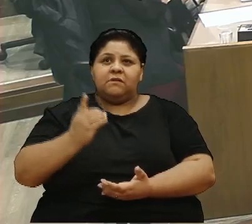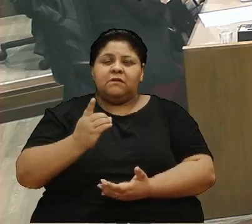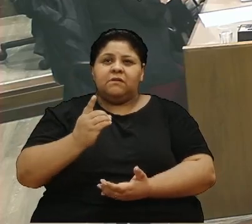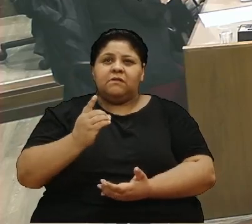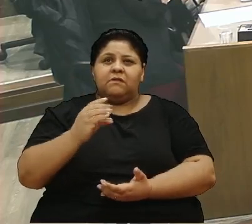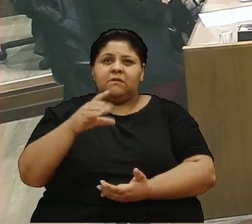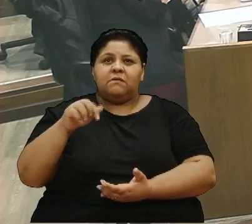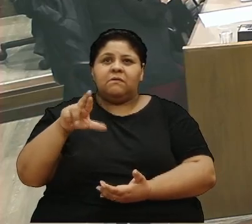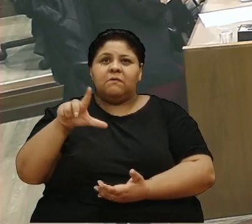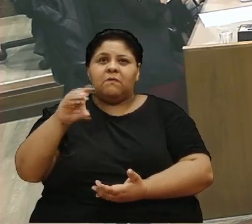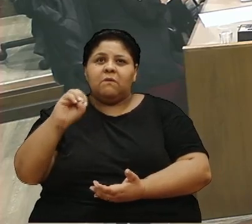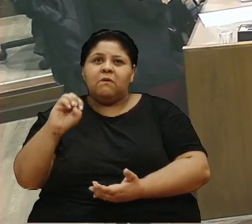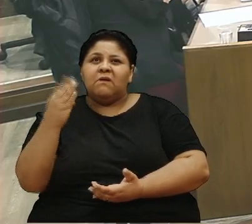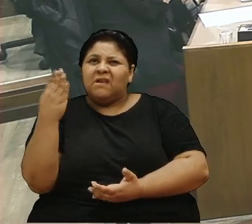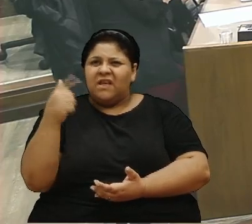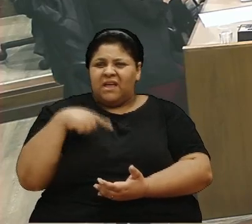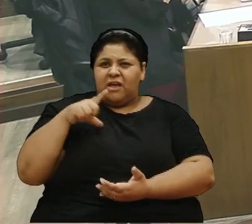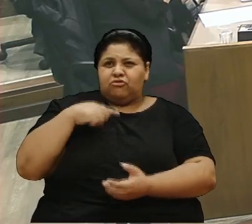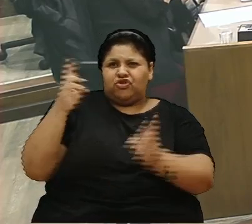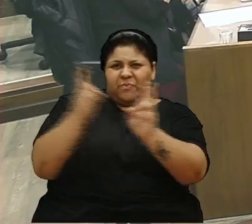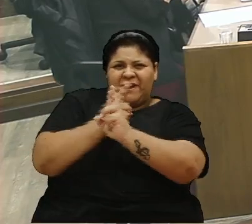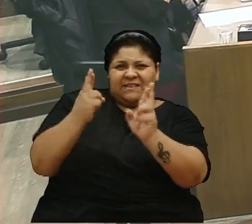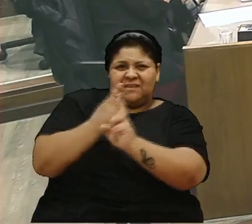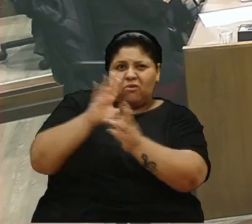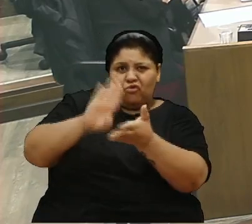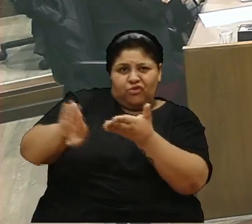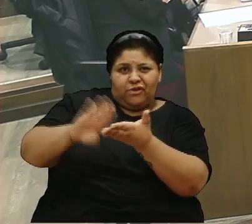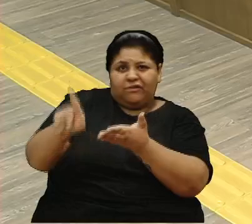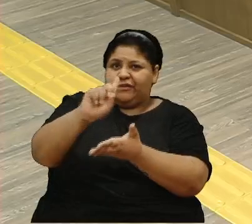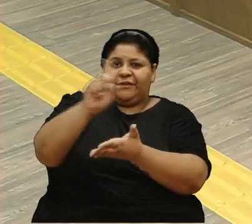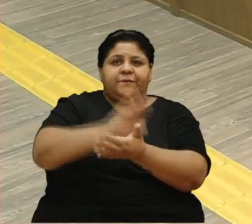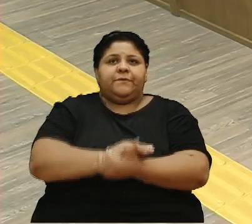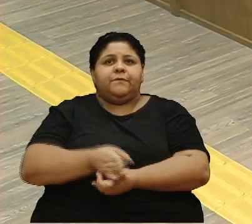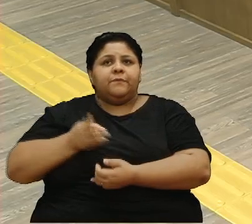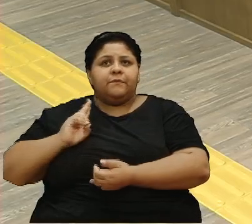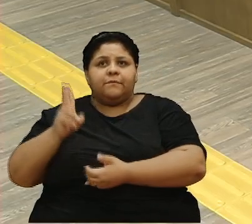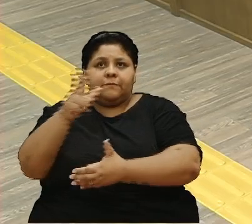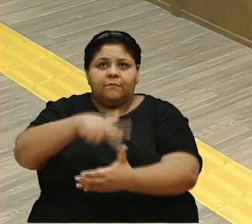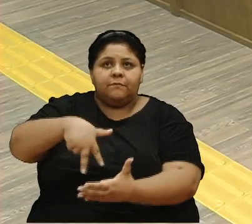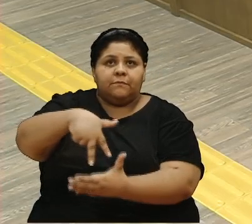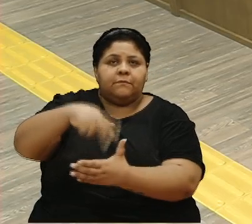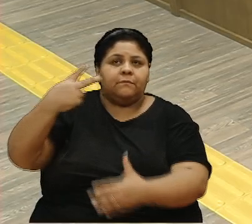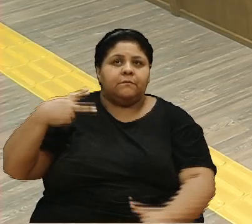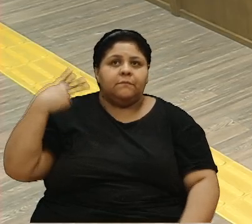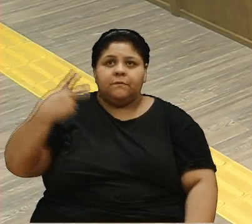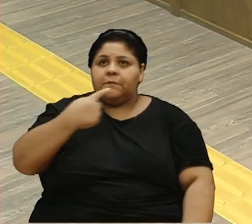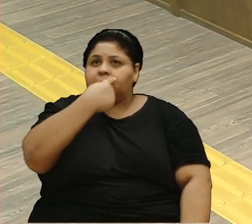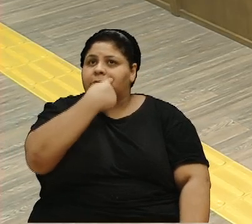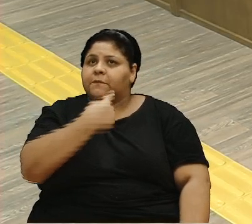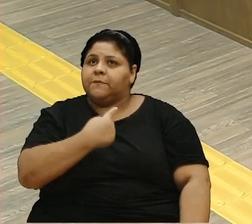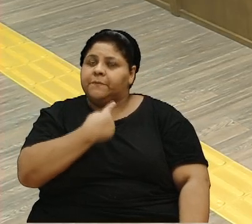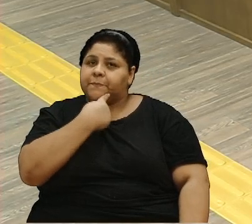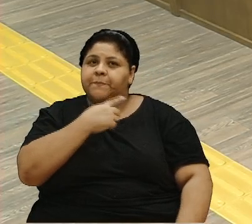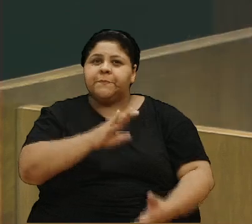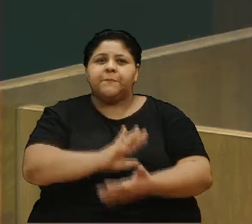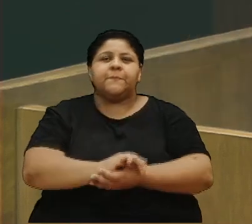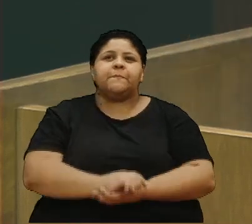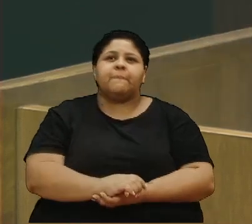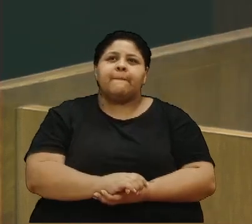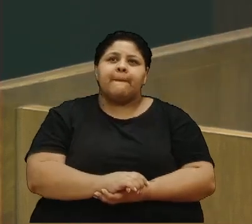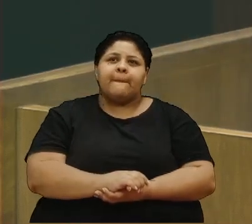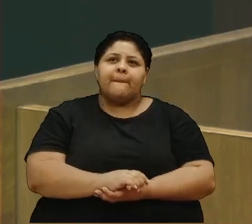um relacionamento com ele, eu não entendi. Retira, não. Segue o orador da tribuna, vereador Wagner Petrini.